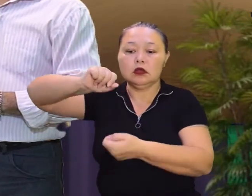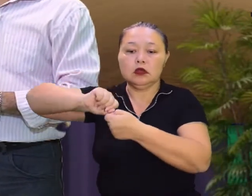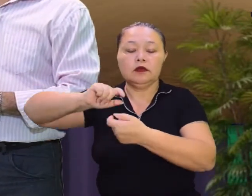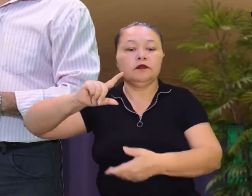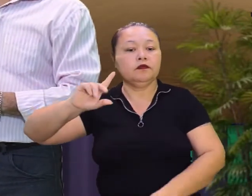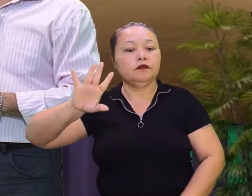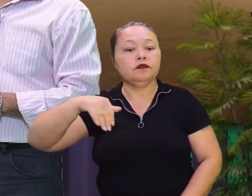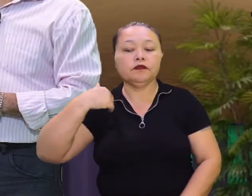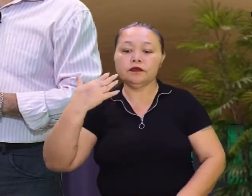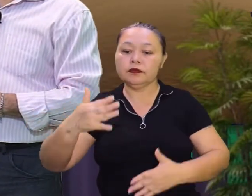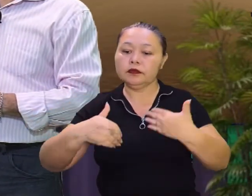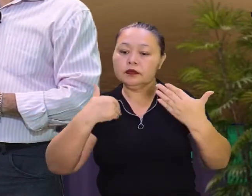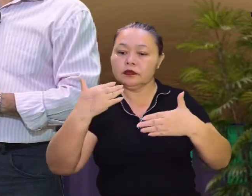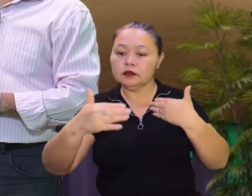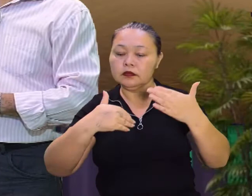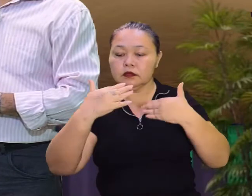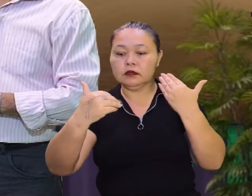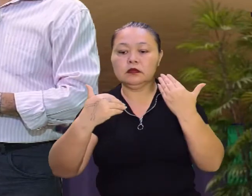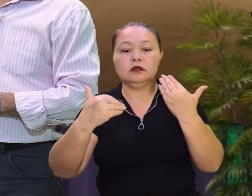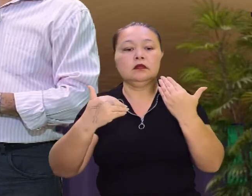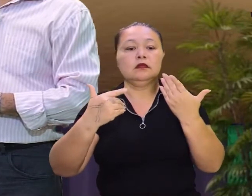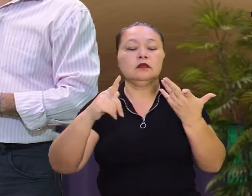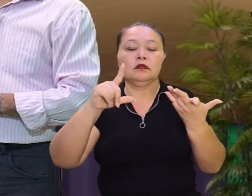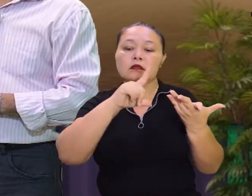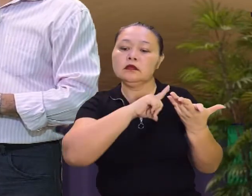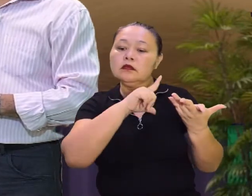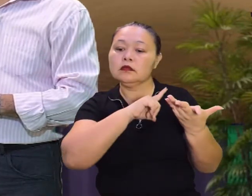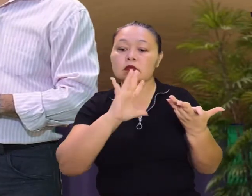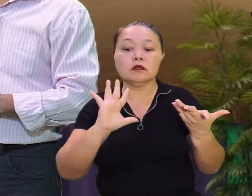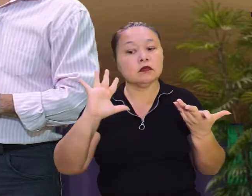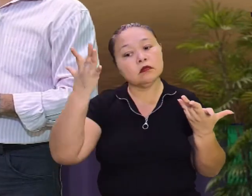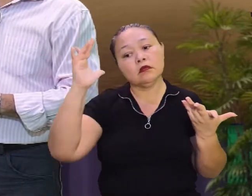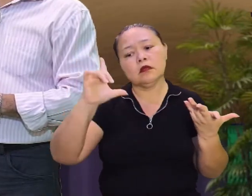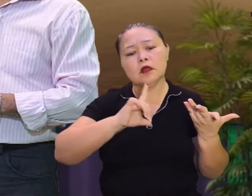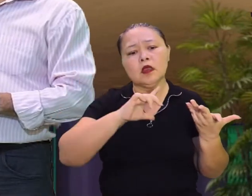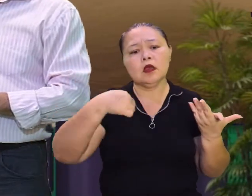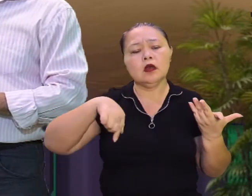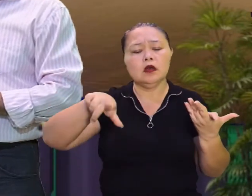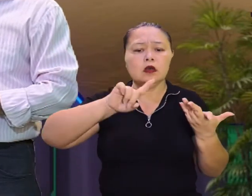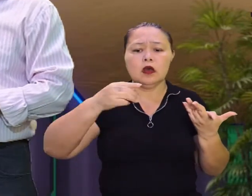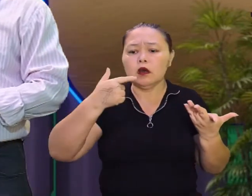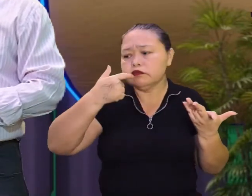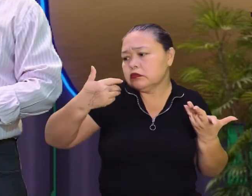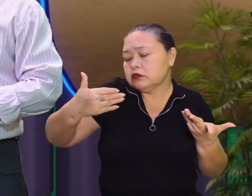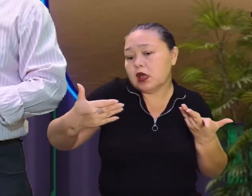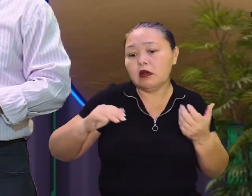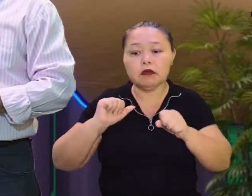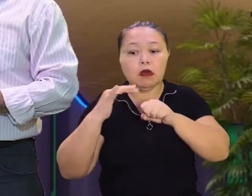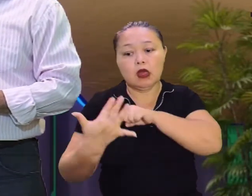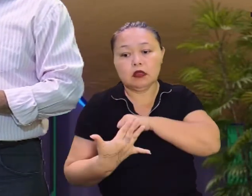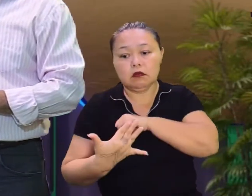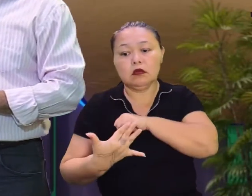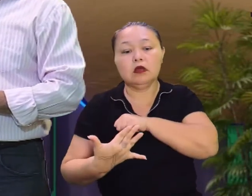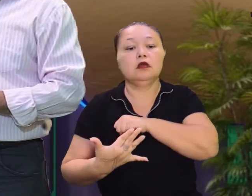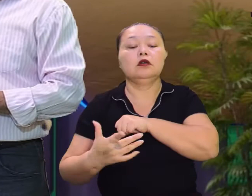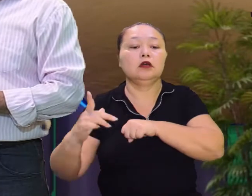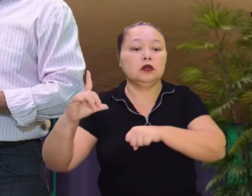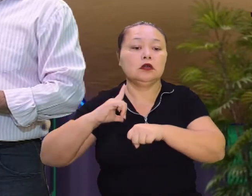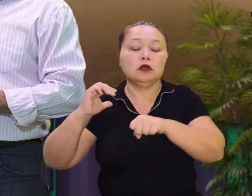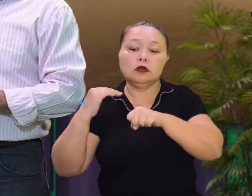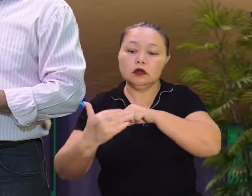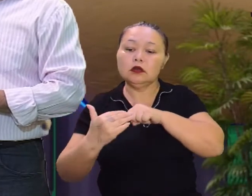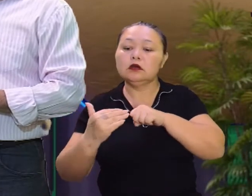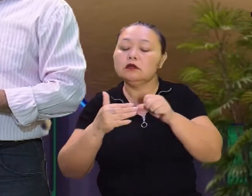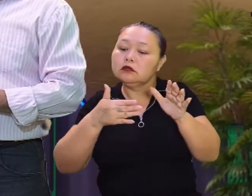Então, a gente está nesse processo de desenvolvimento. A gente tem, de repente, você pode falar, mas professor, mais recente teve pandemia.